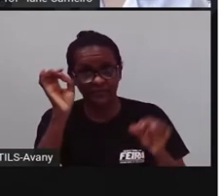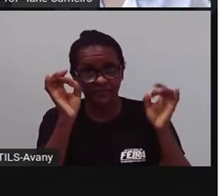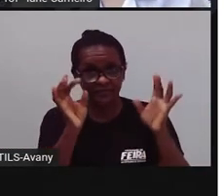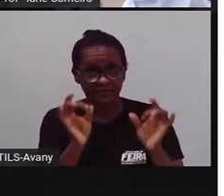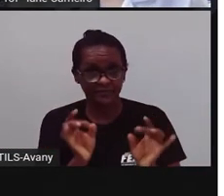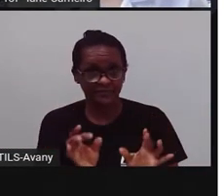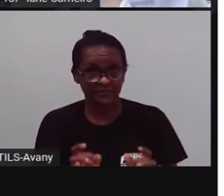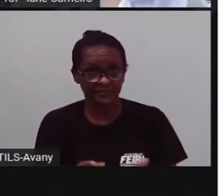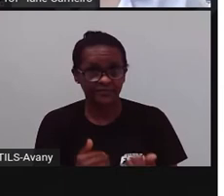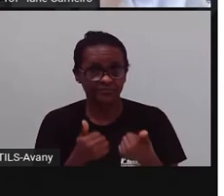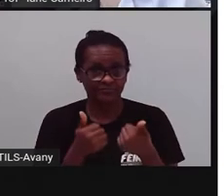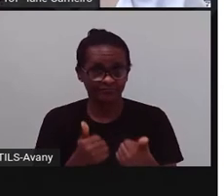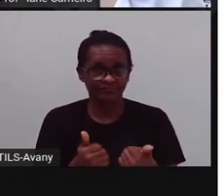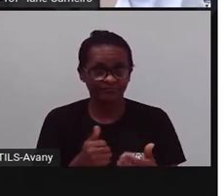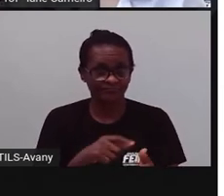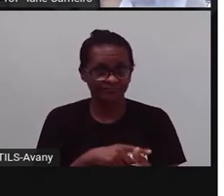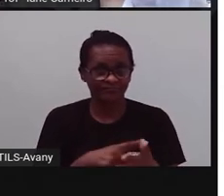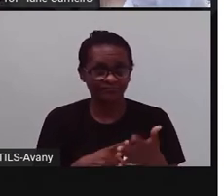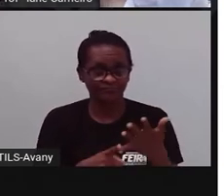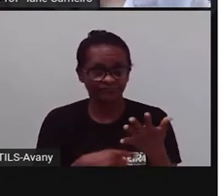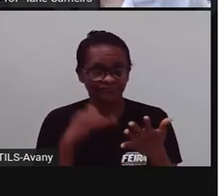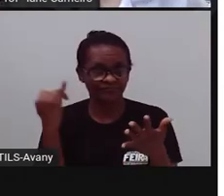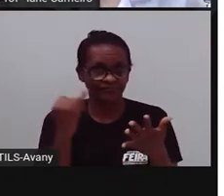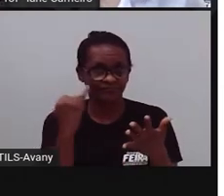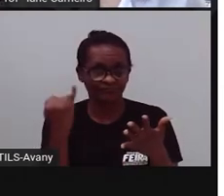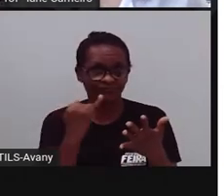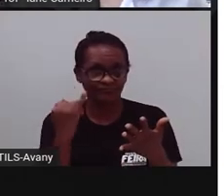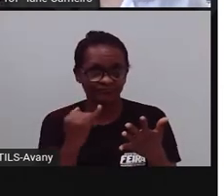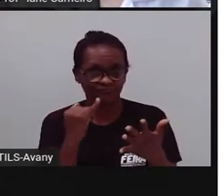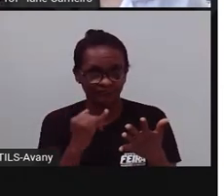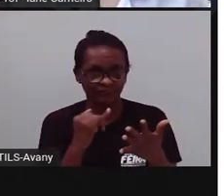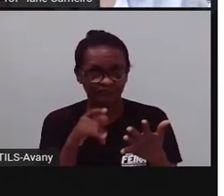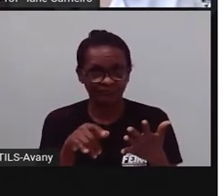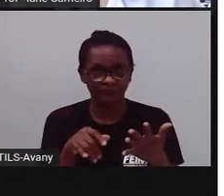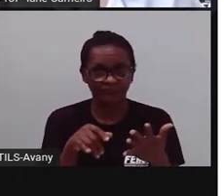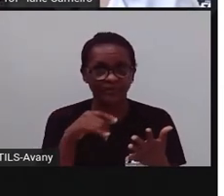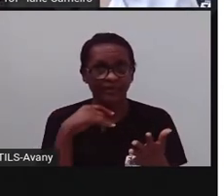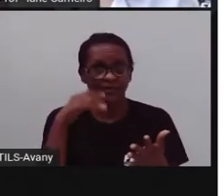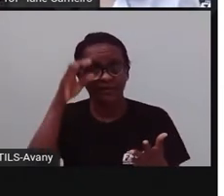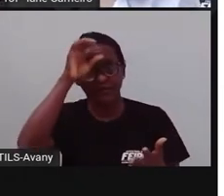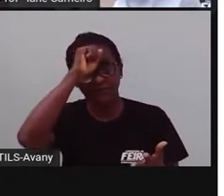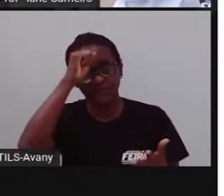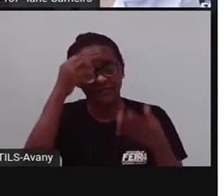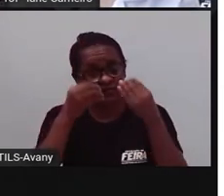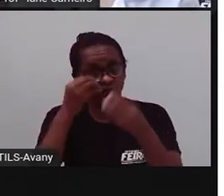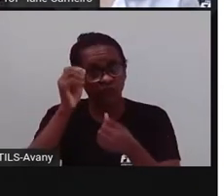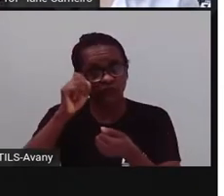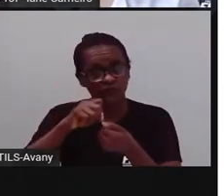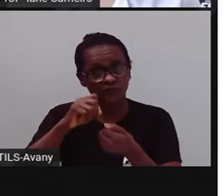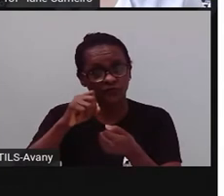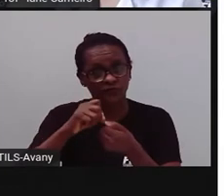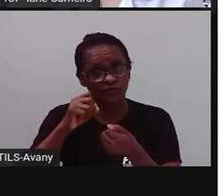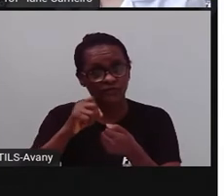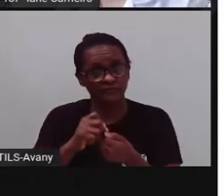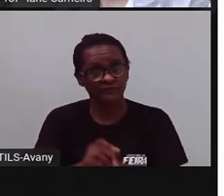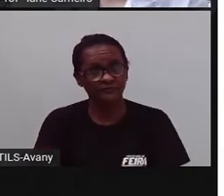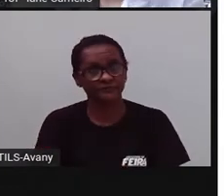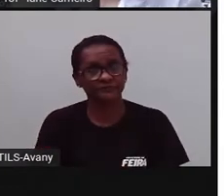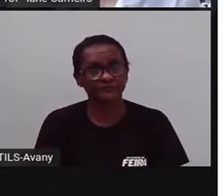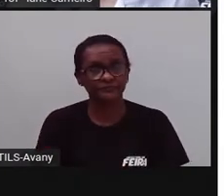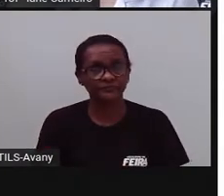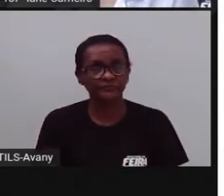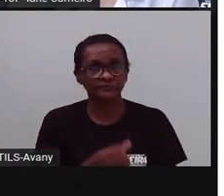de convite para vocês perceberem a variedade é importância dele tá tá nossa vida social né último convite que tá